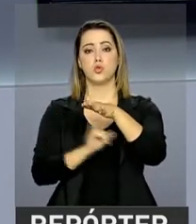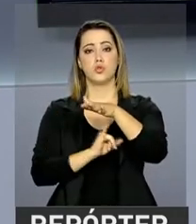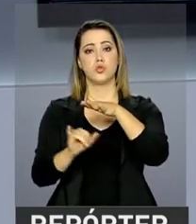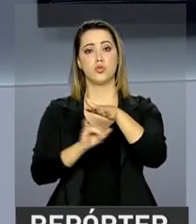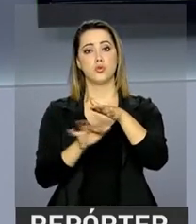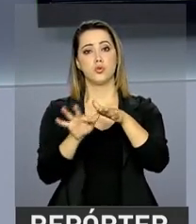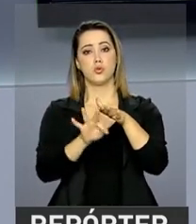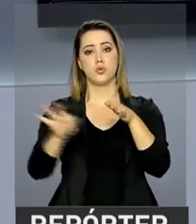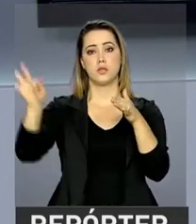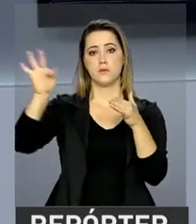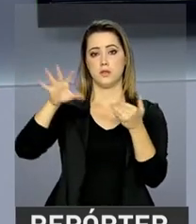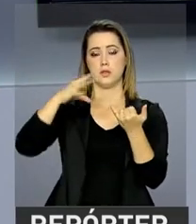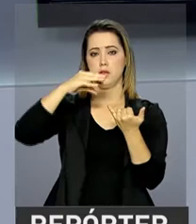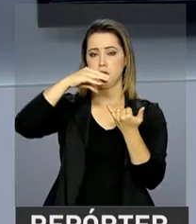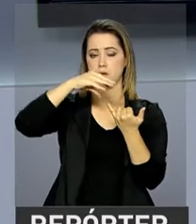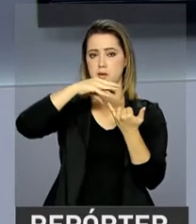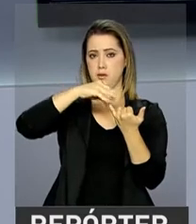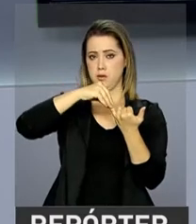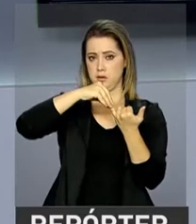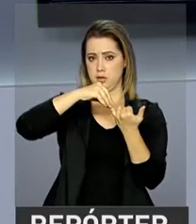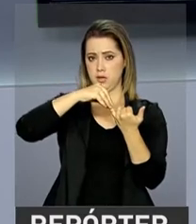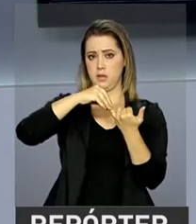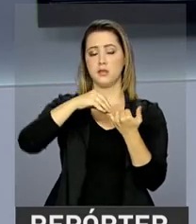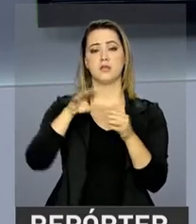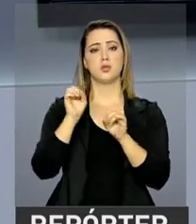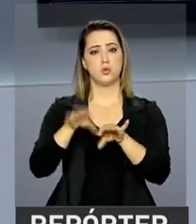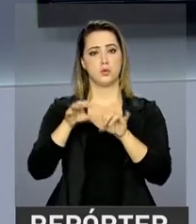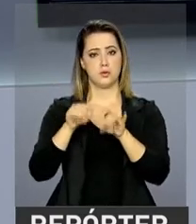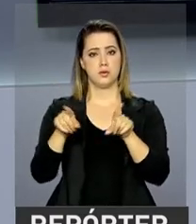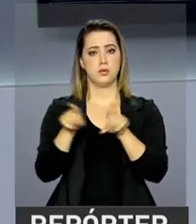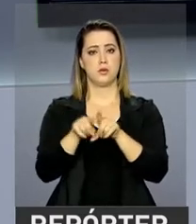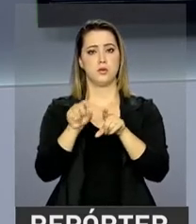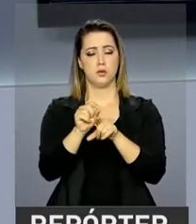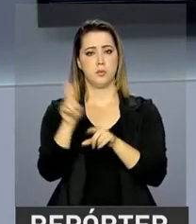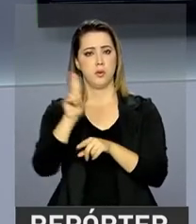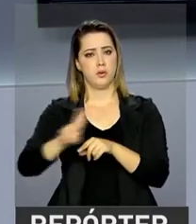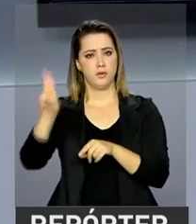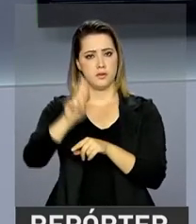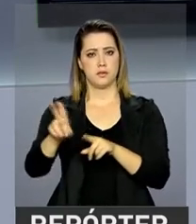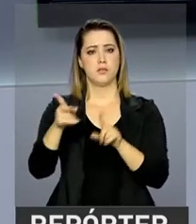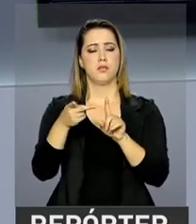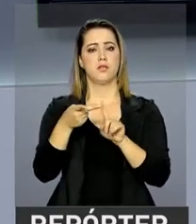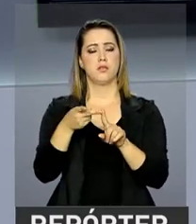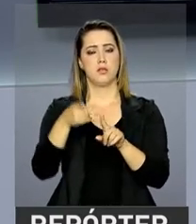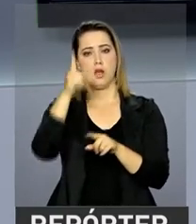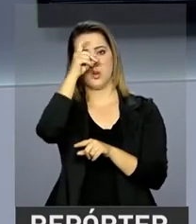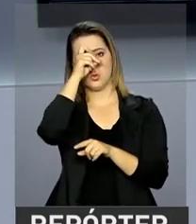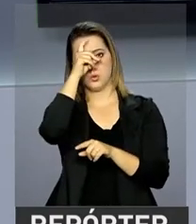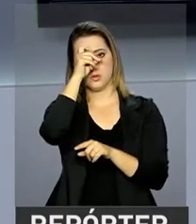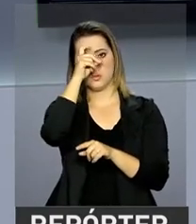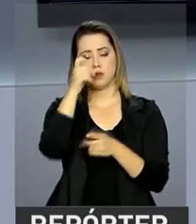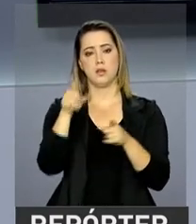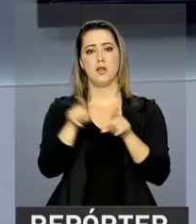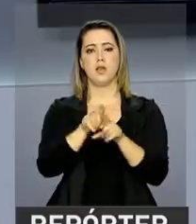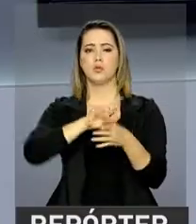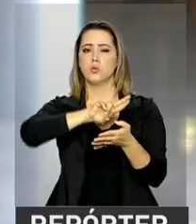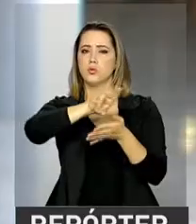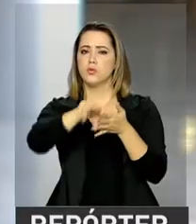além das universidades os recursos serão repassados para hospitais universitários e escolas técnicas